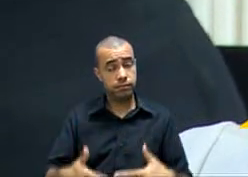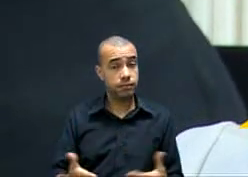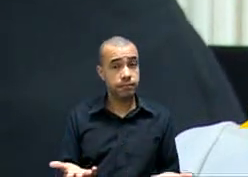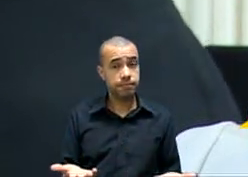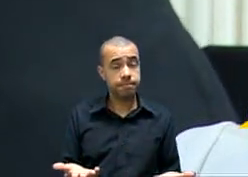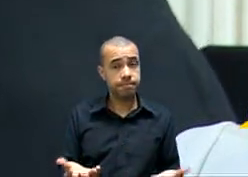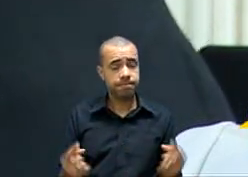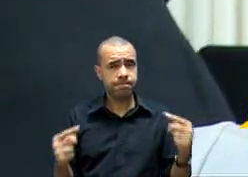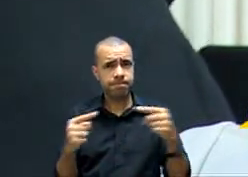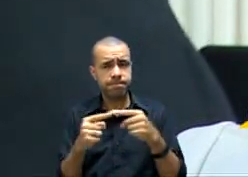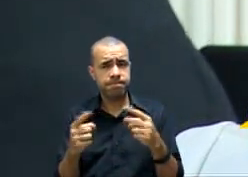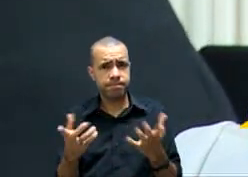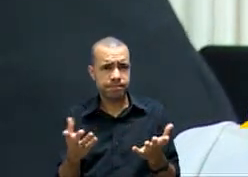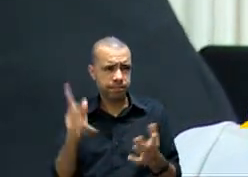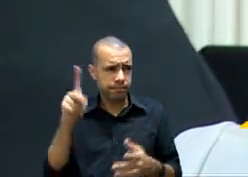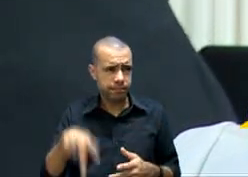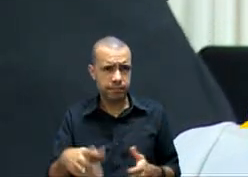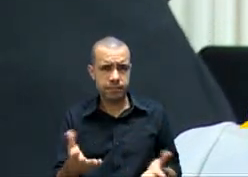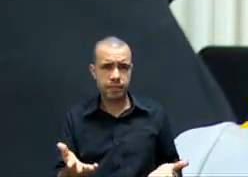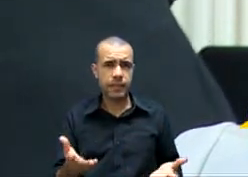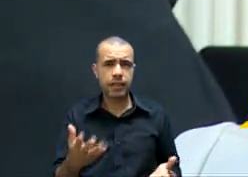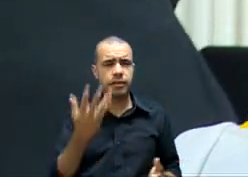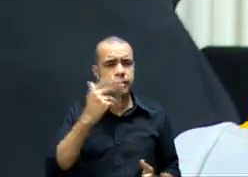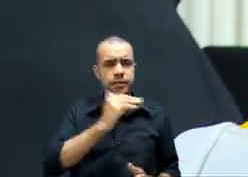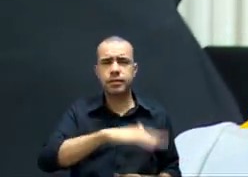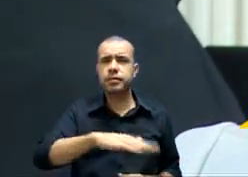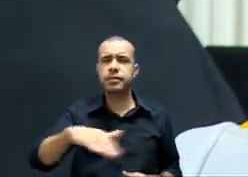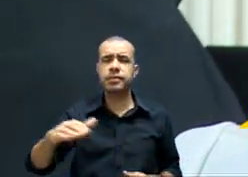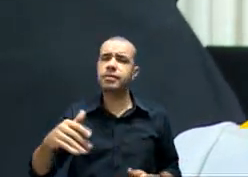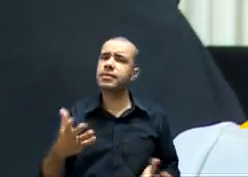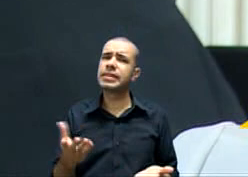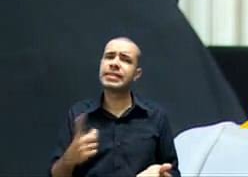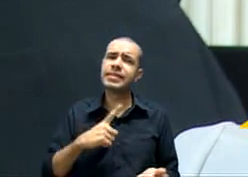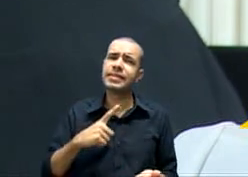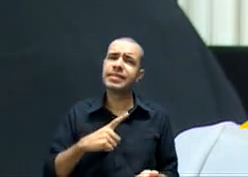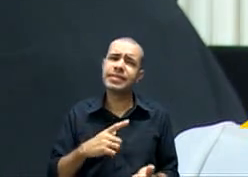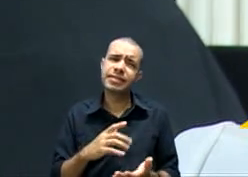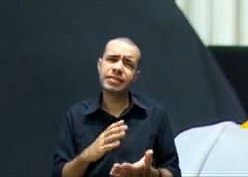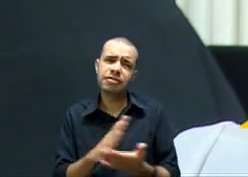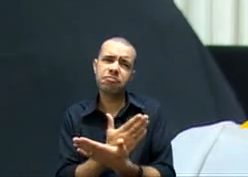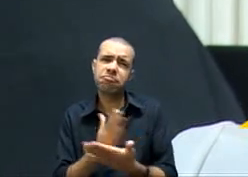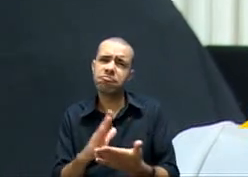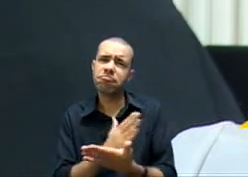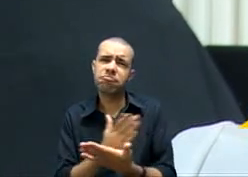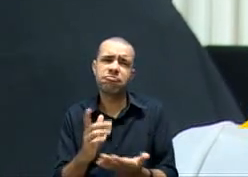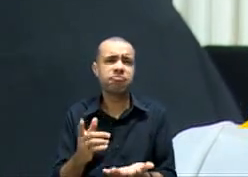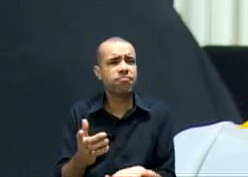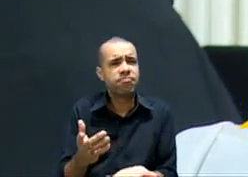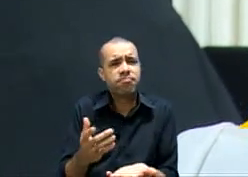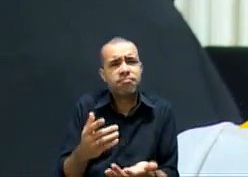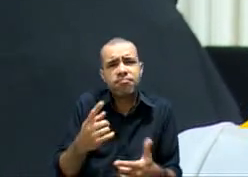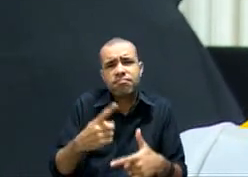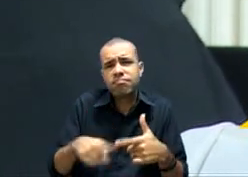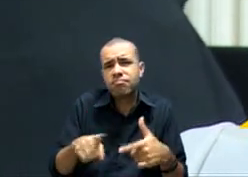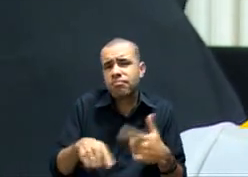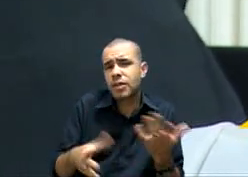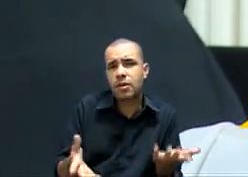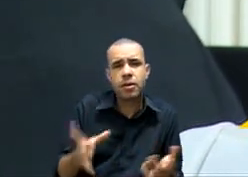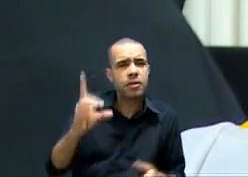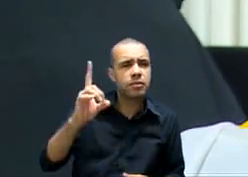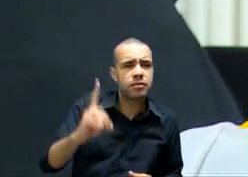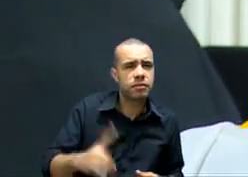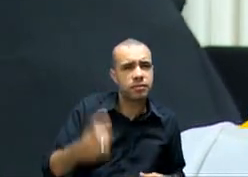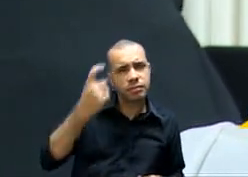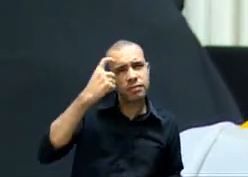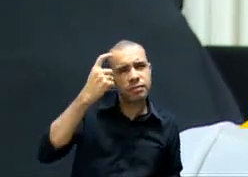relação, presidente, às crianças que têm algum problema, alguma deficiência